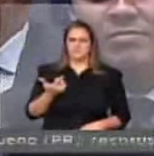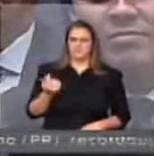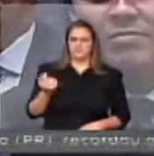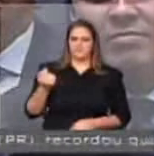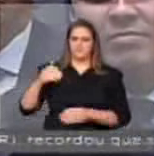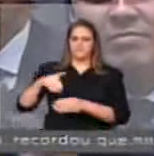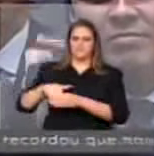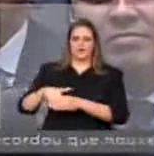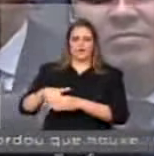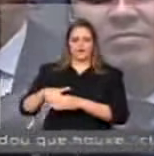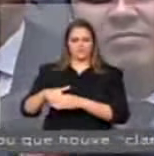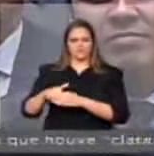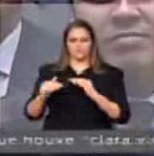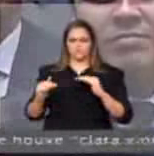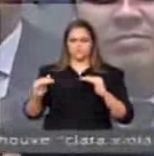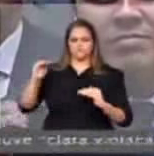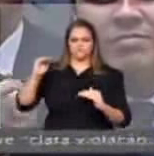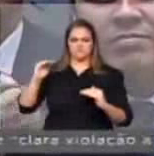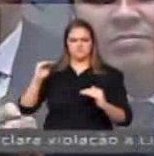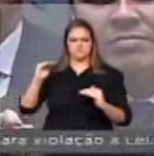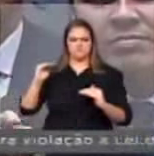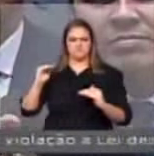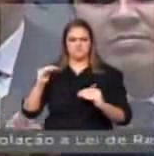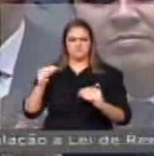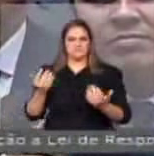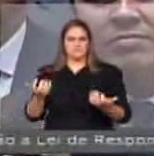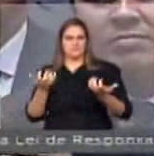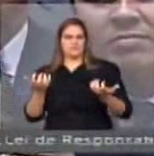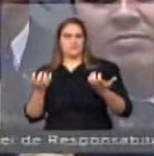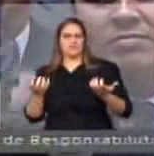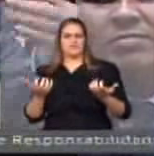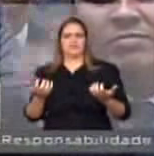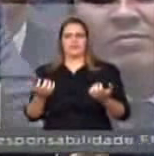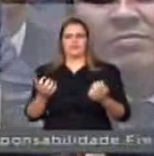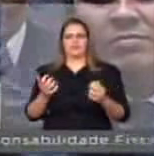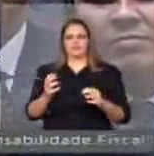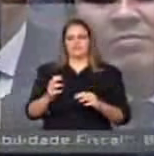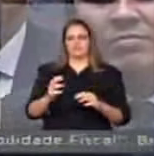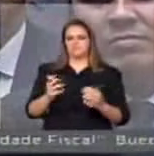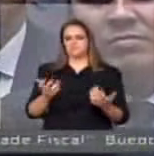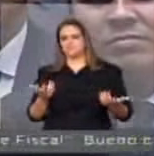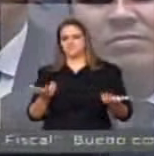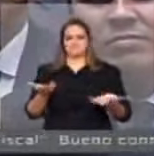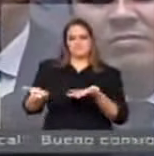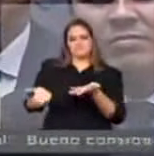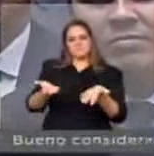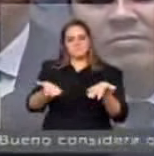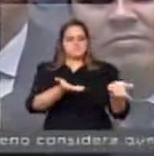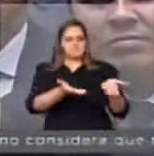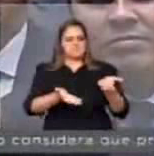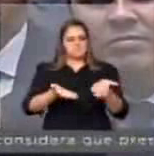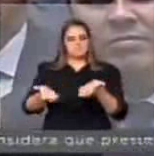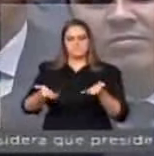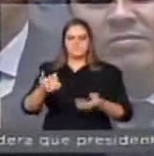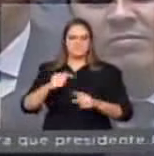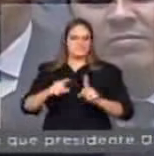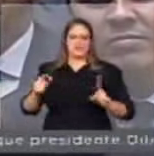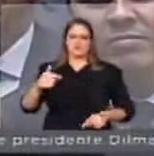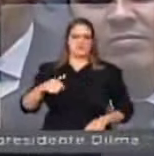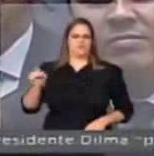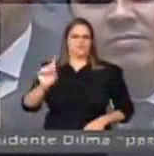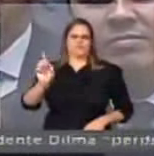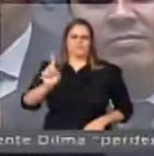querer aparecer, querer, de repente, fazer média com a sociedade. Mas este não é meu perfil,